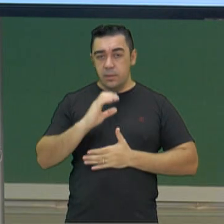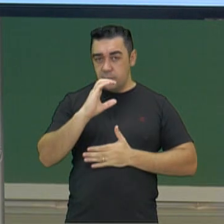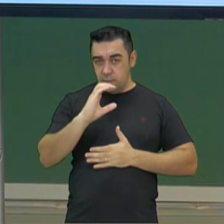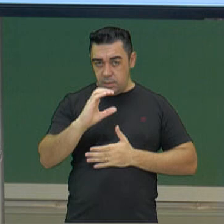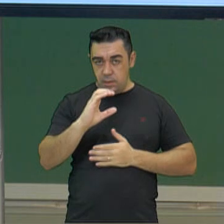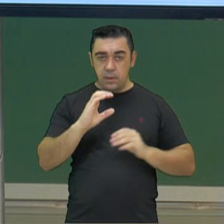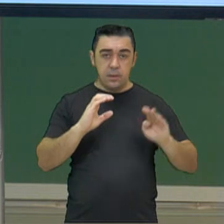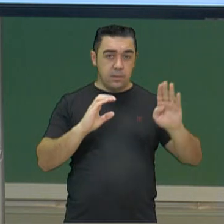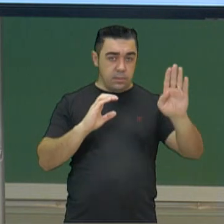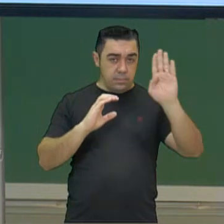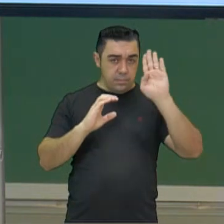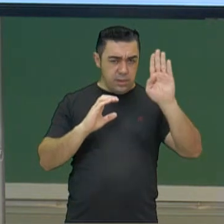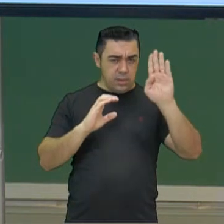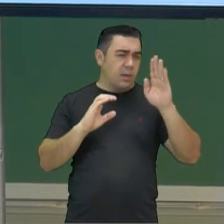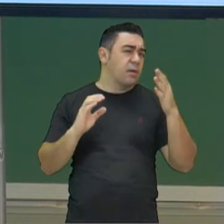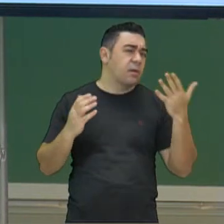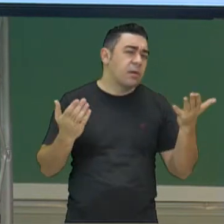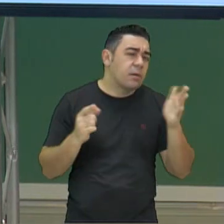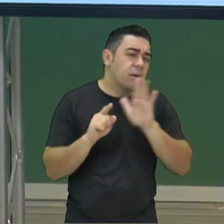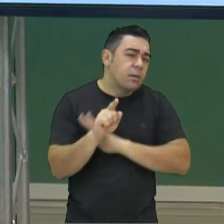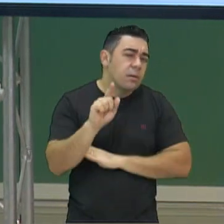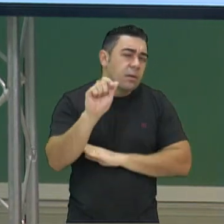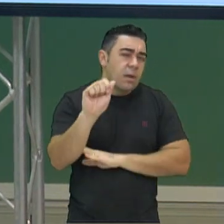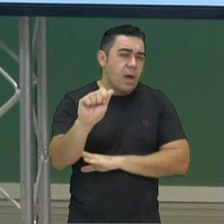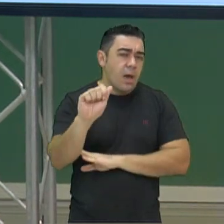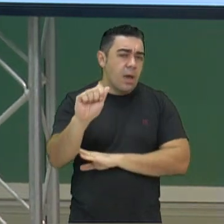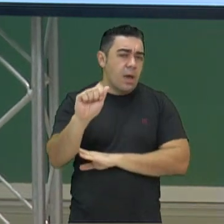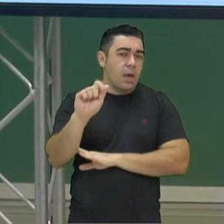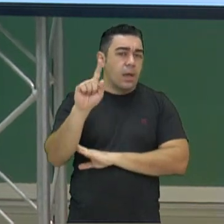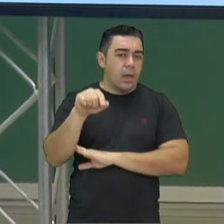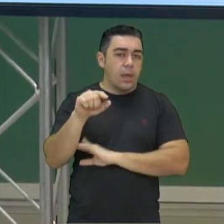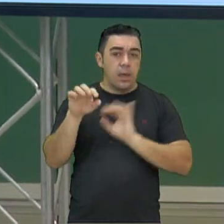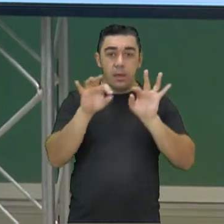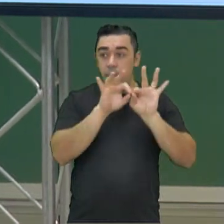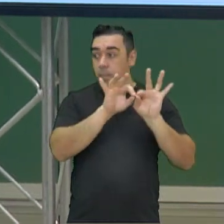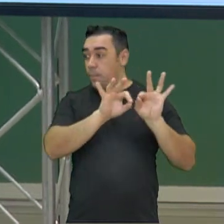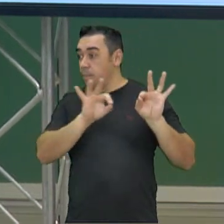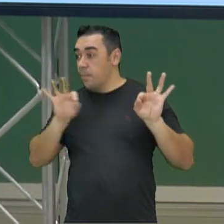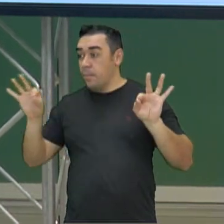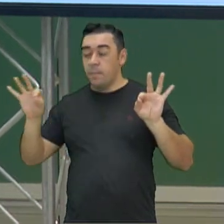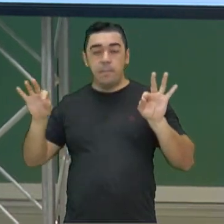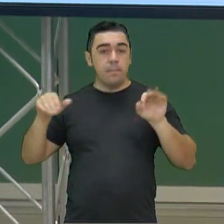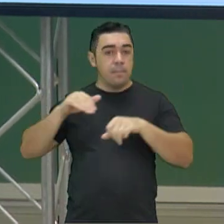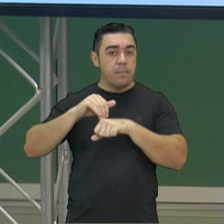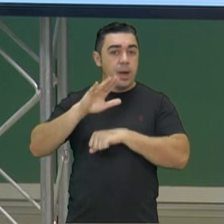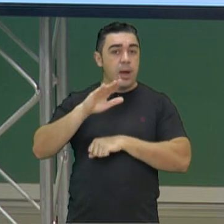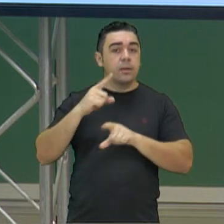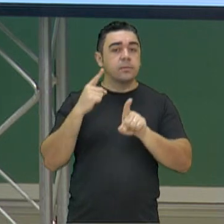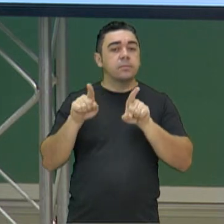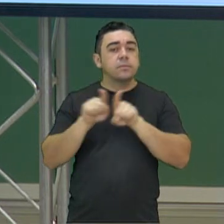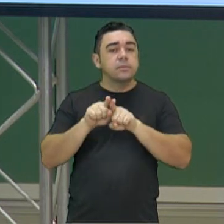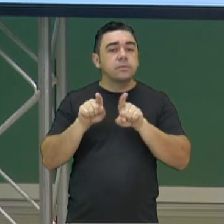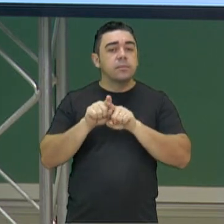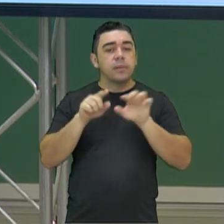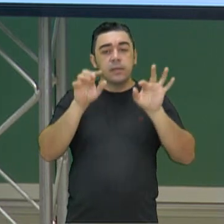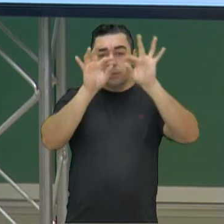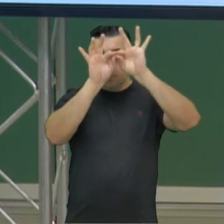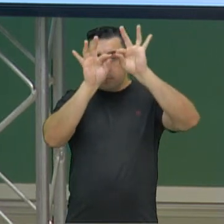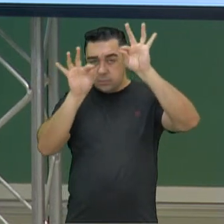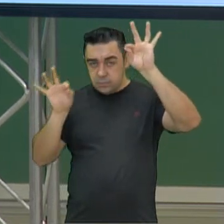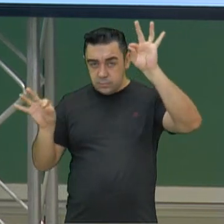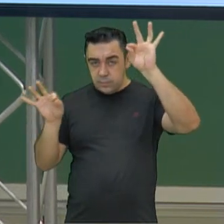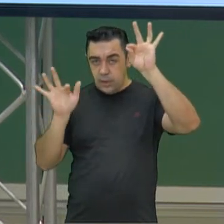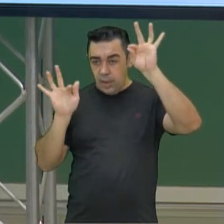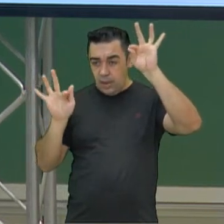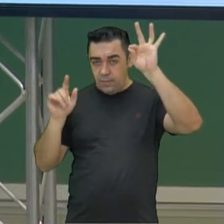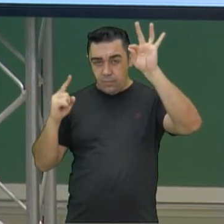de B. E o A, que é o semi-eixo maior, também é encontrado aqui na distância do